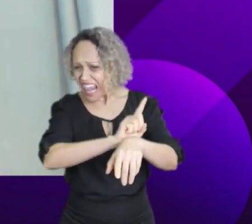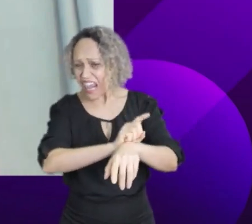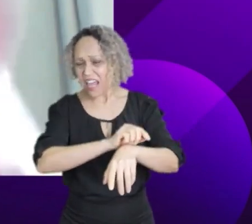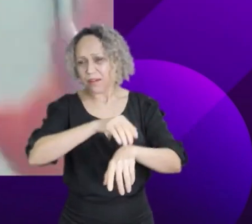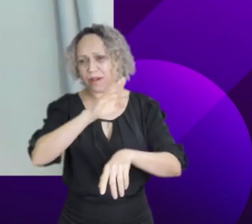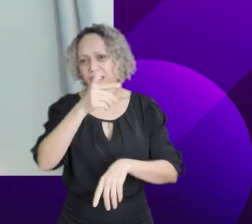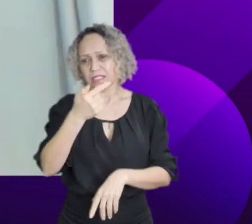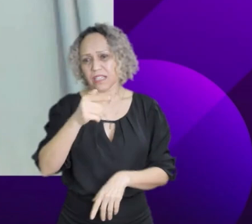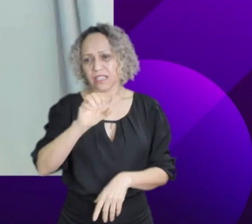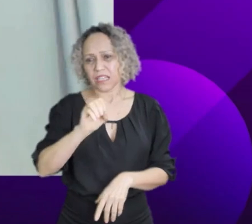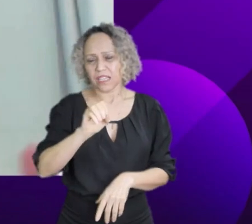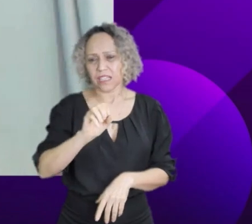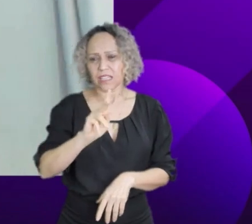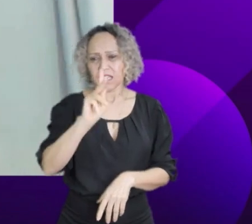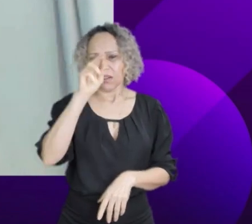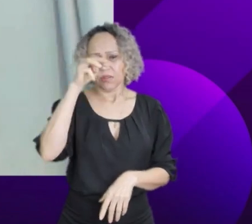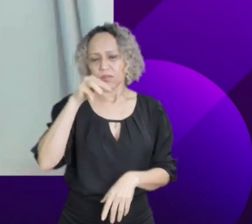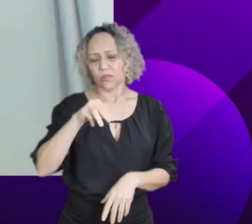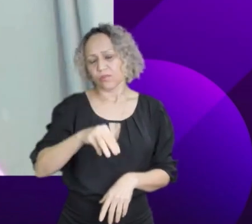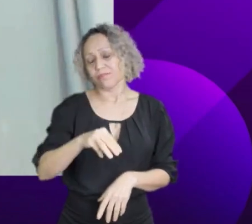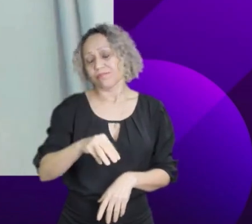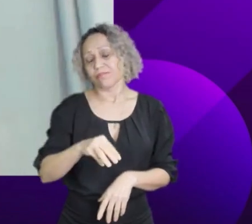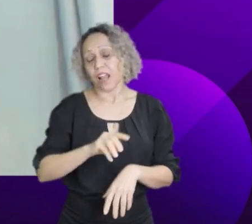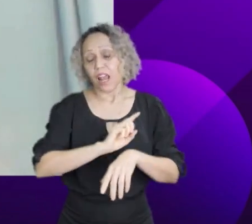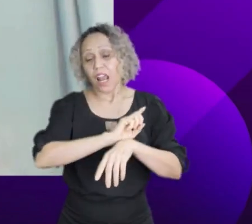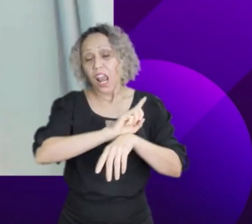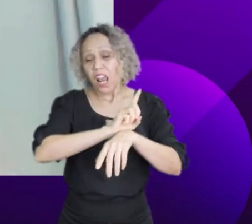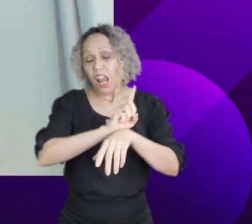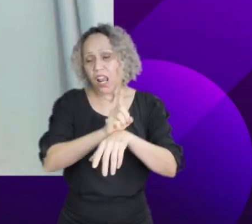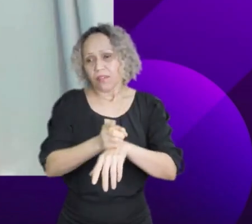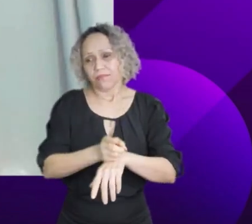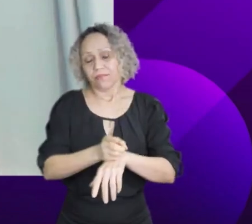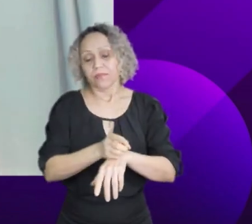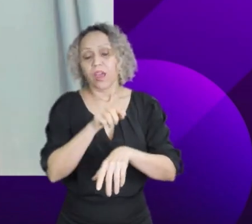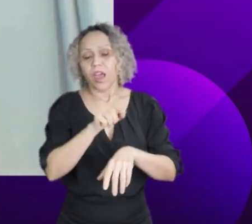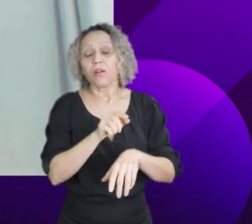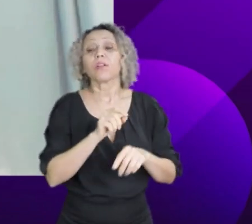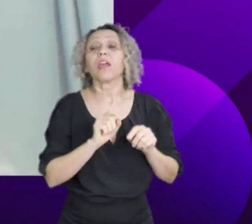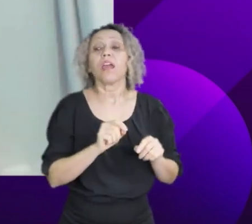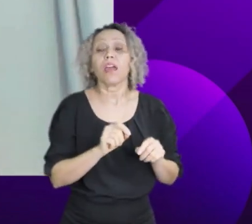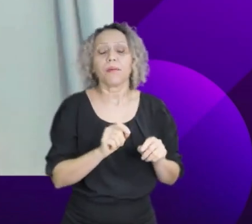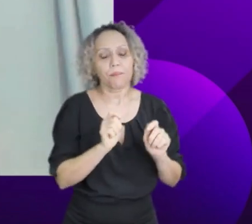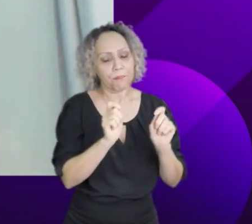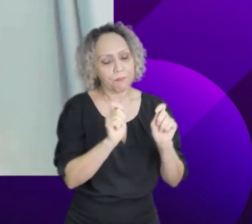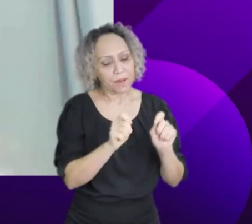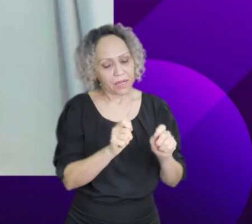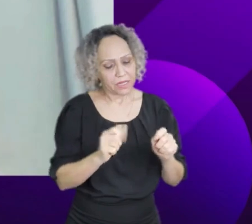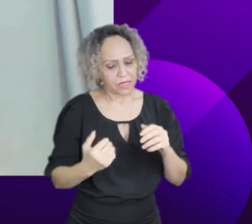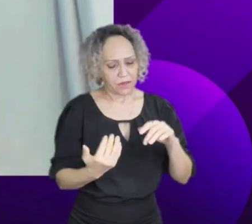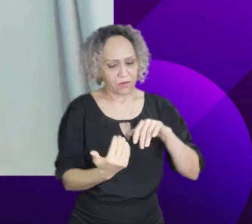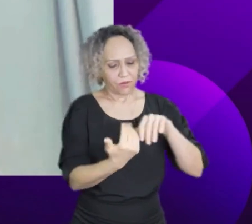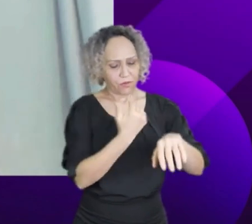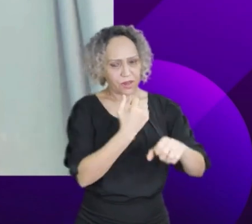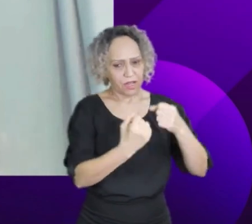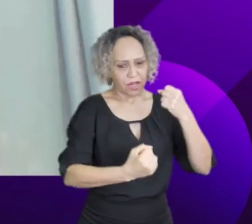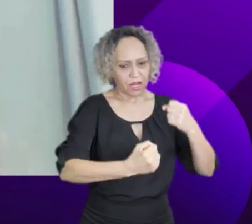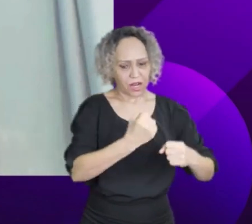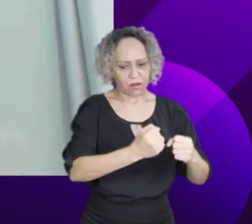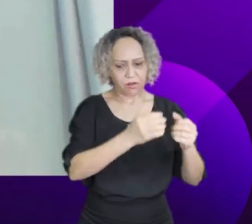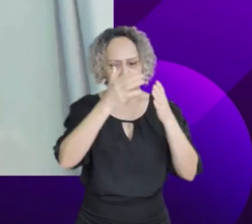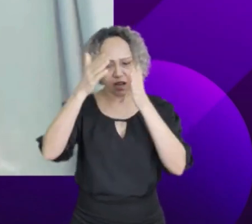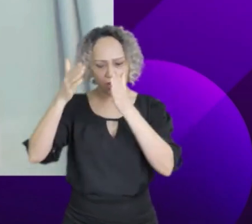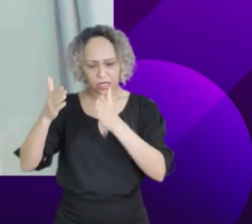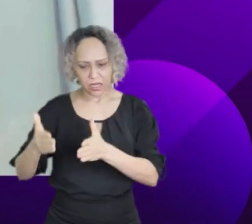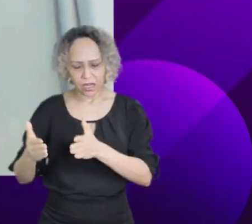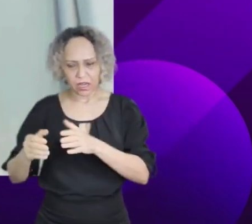km por hora, o recomendável é que se tenha, por exemplo, a ciclovia. A ciclovia é o termo que a gente usa